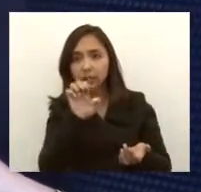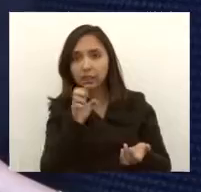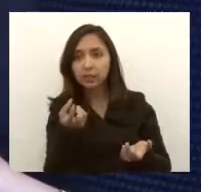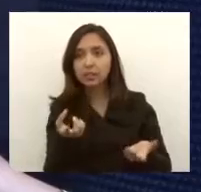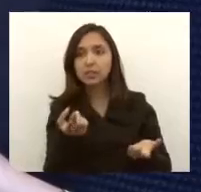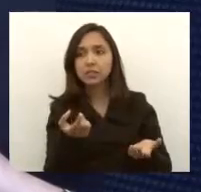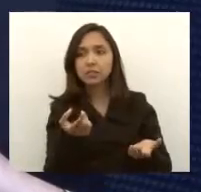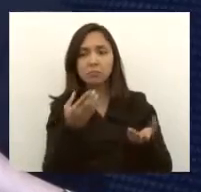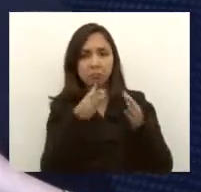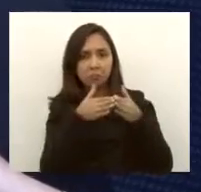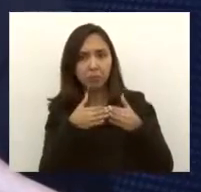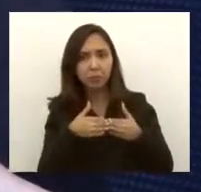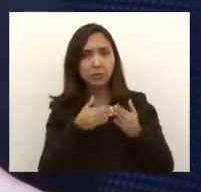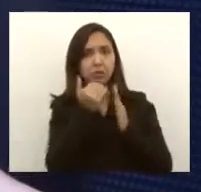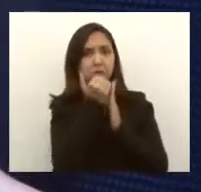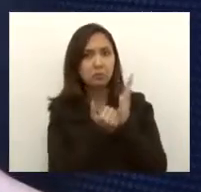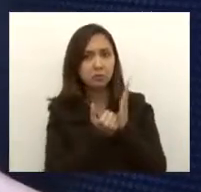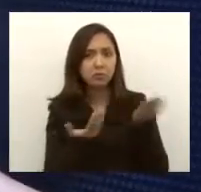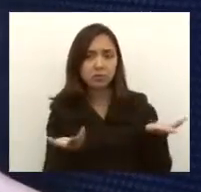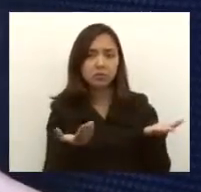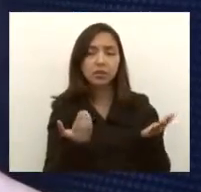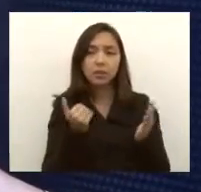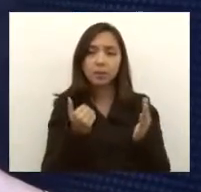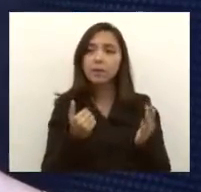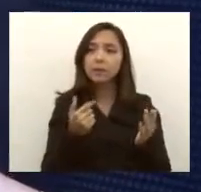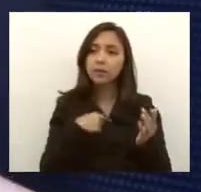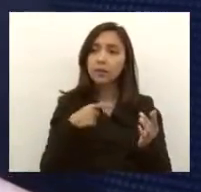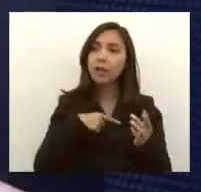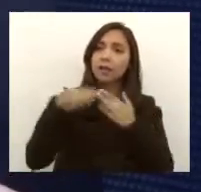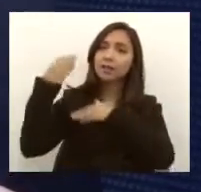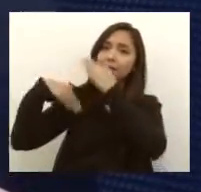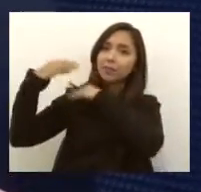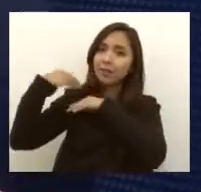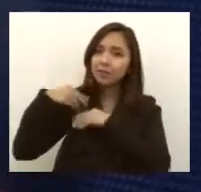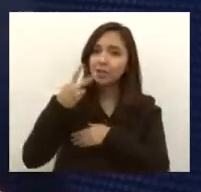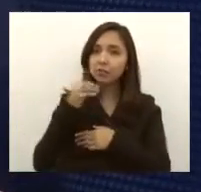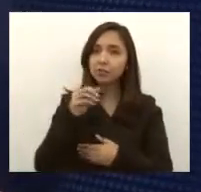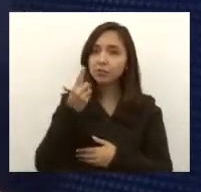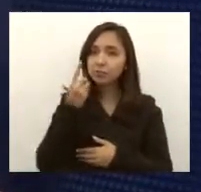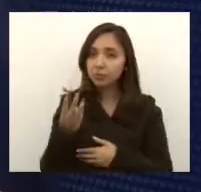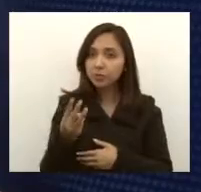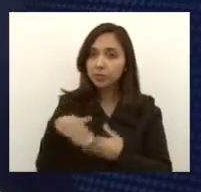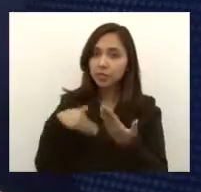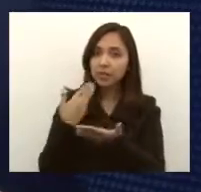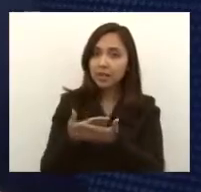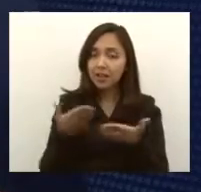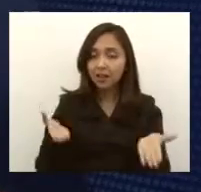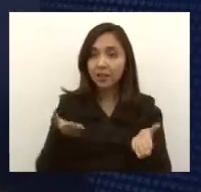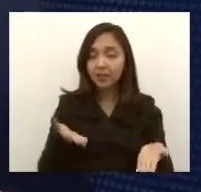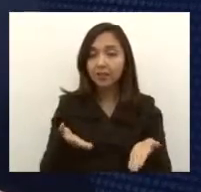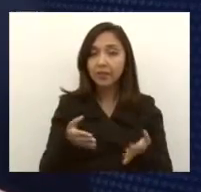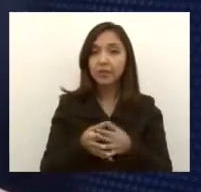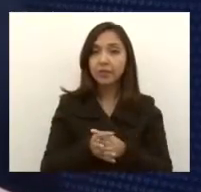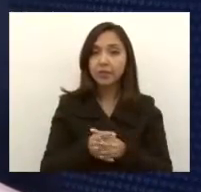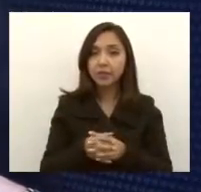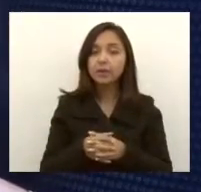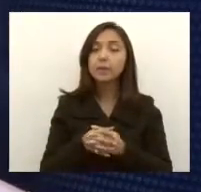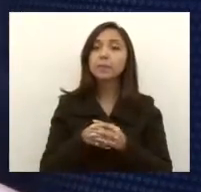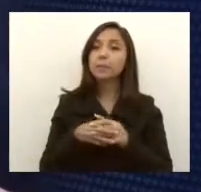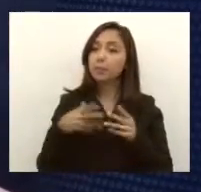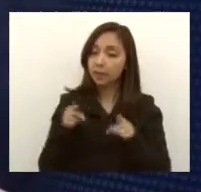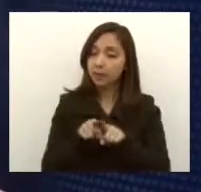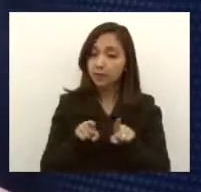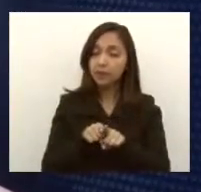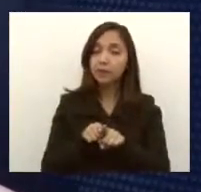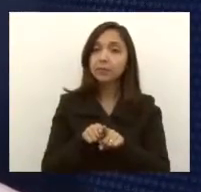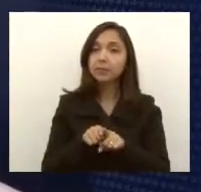está pedindo de algumas isenções? Primeiro, isso eu venho desde 2013 discutindo, a favor de alguns profissionais liberais. Tá? E